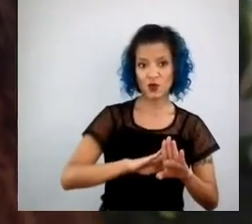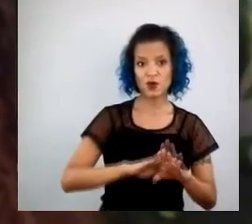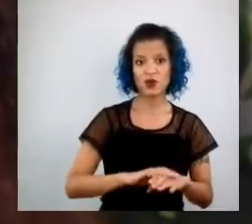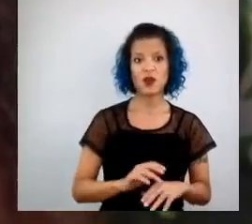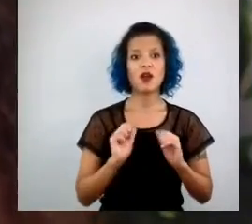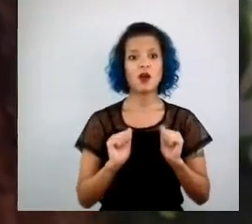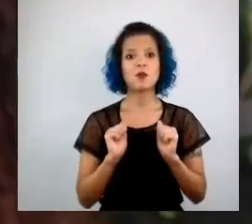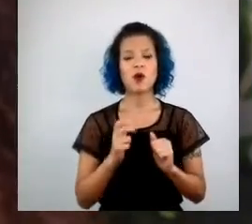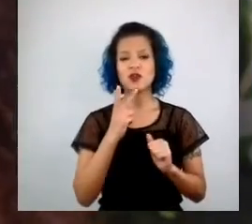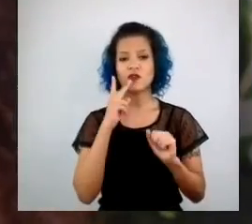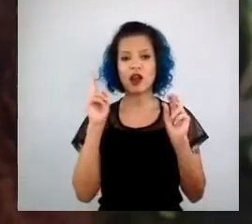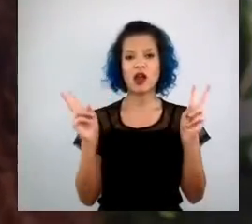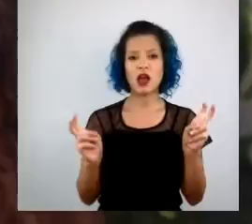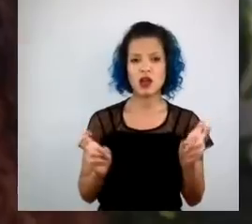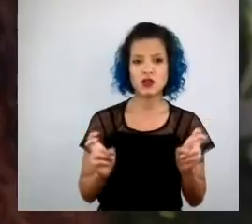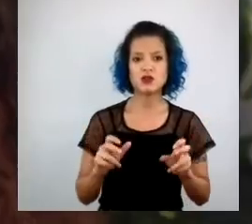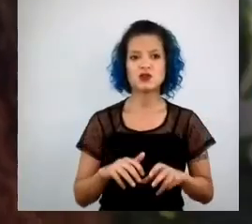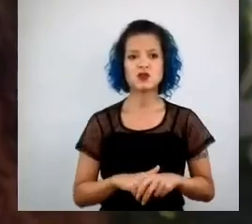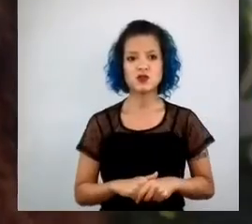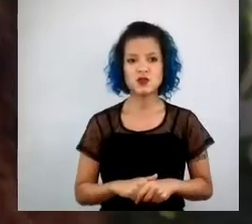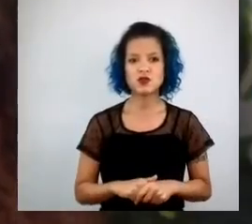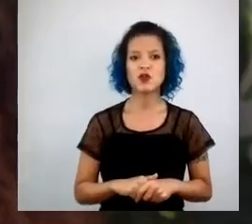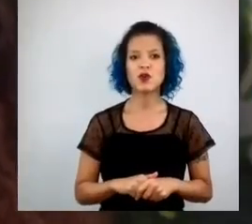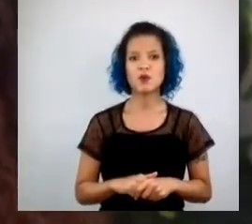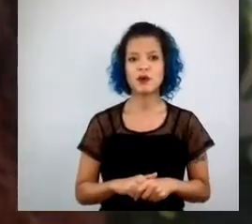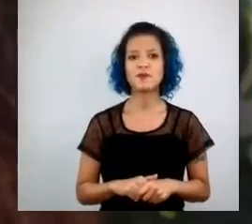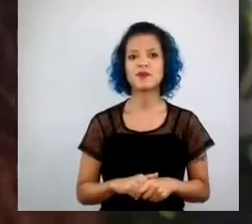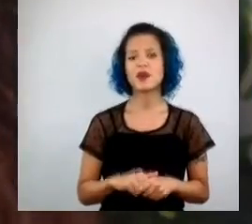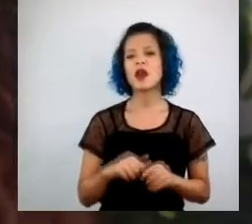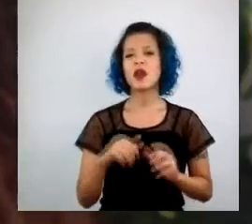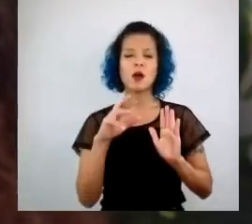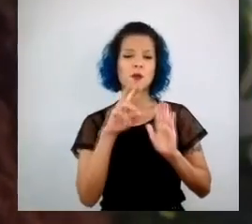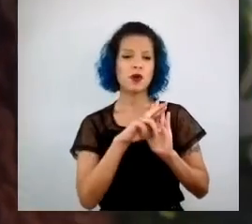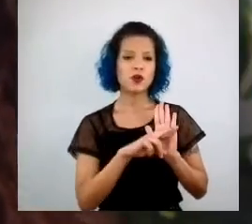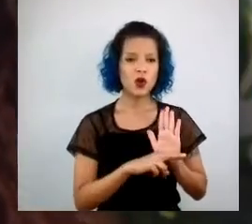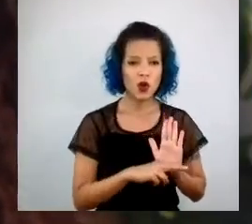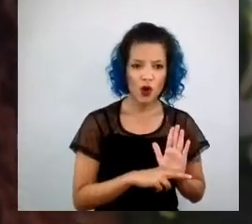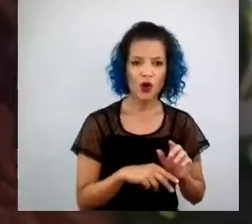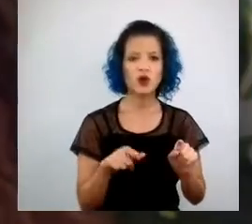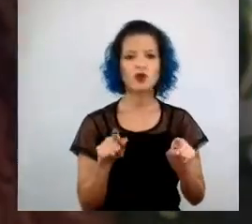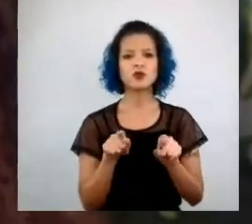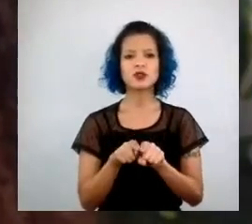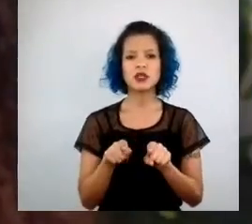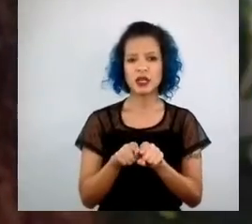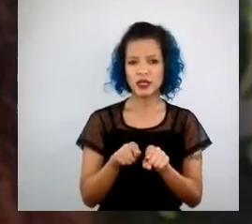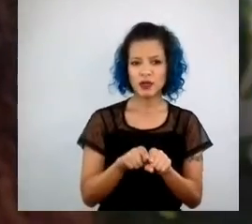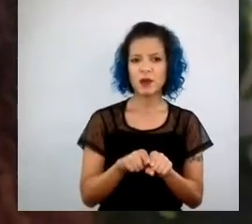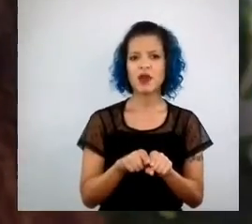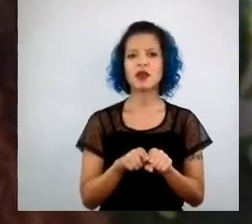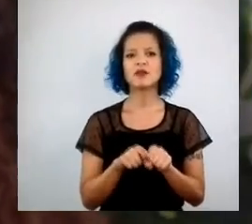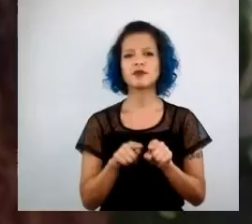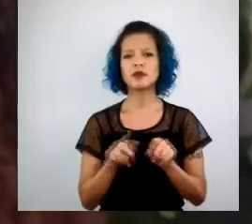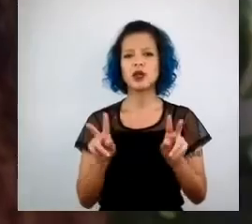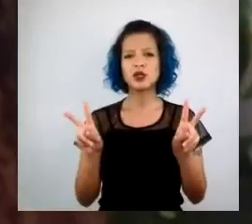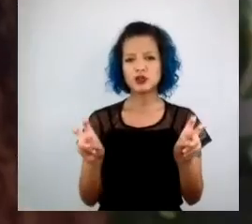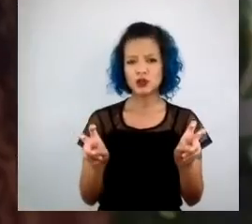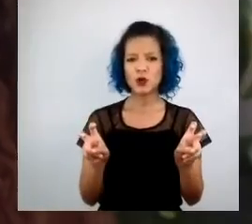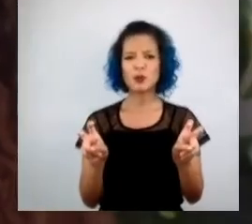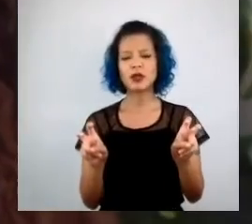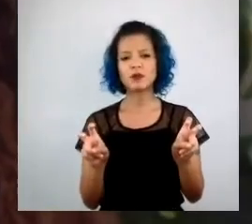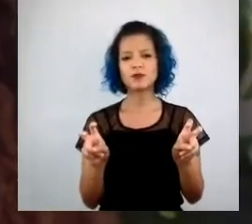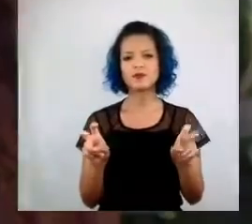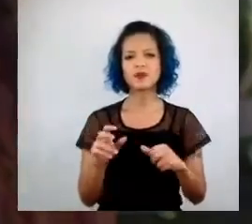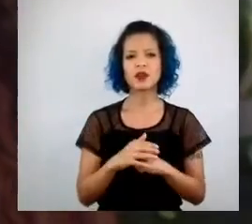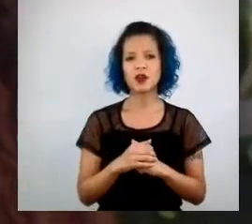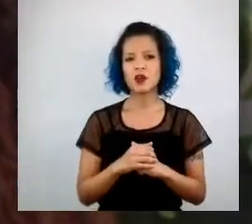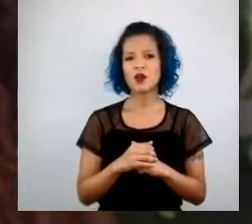falar de roadmap, podemos falar de muitos processos, mas a forma mais intensa